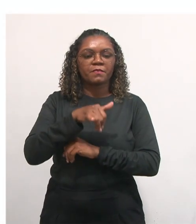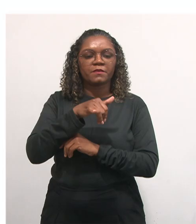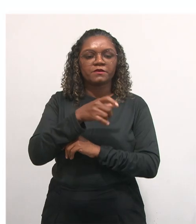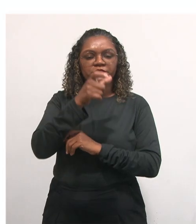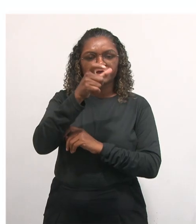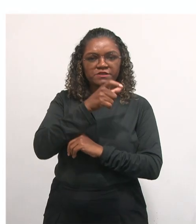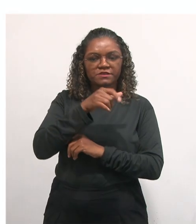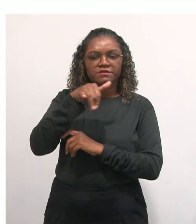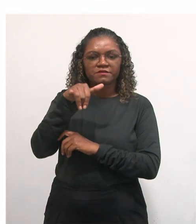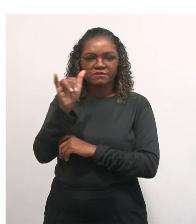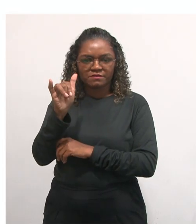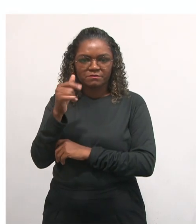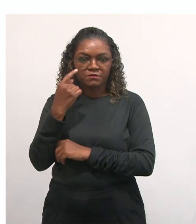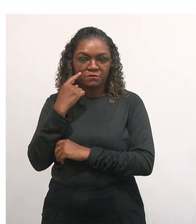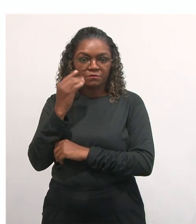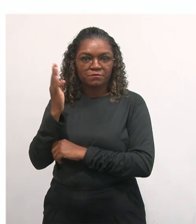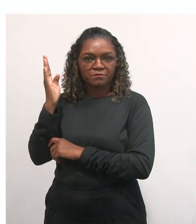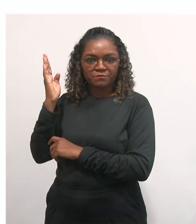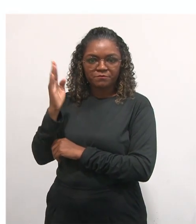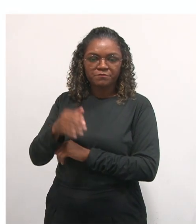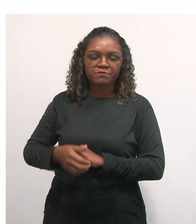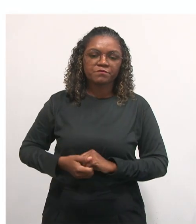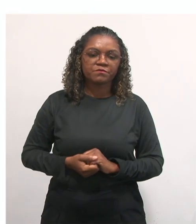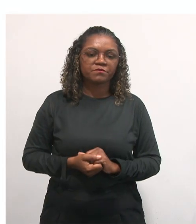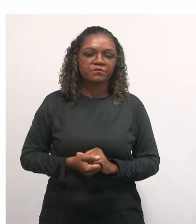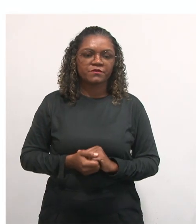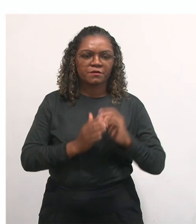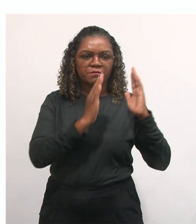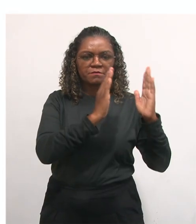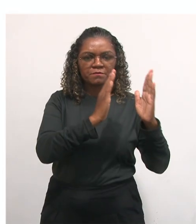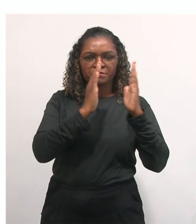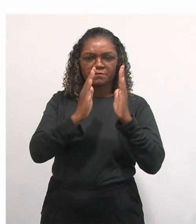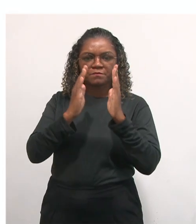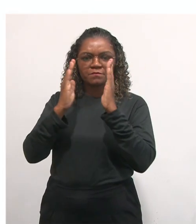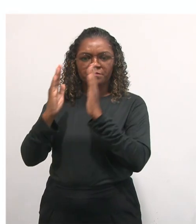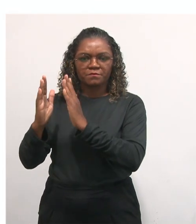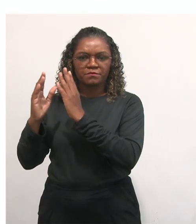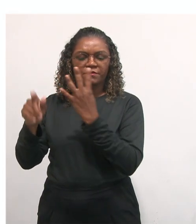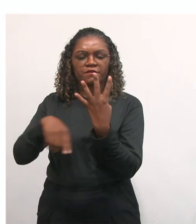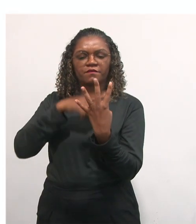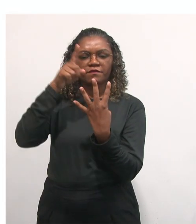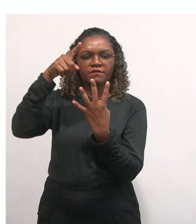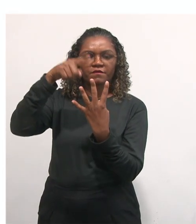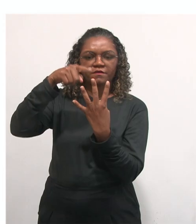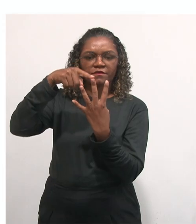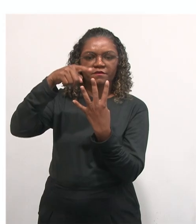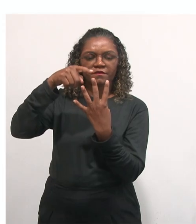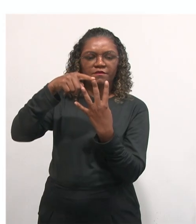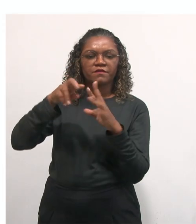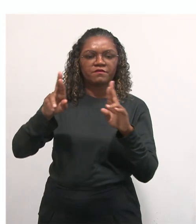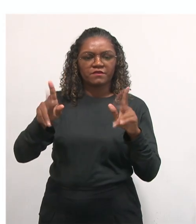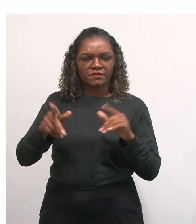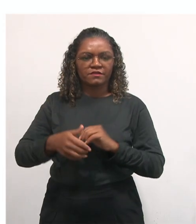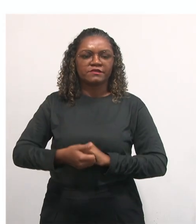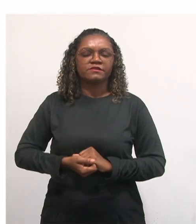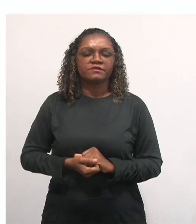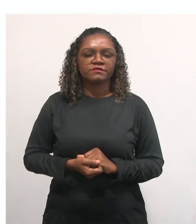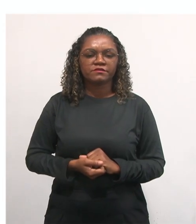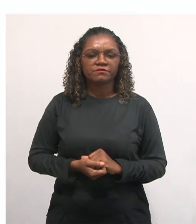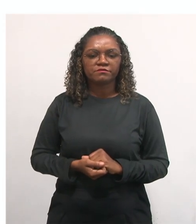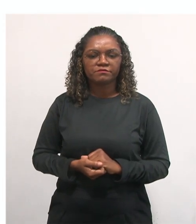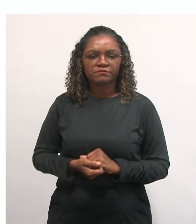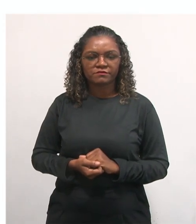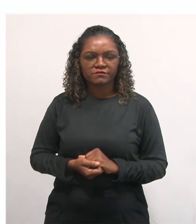Y, essa coluna aqui, ó, x vezes y, você já sabe. Então, por exemplo, se você fizer 8 vezes 9, você vai ter igual